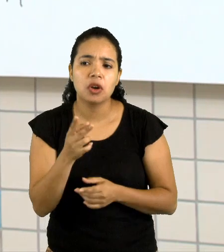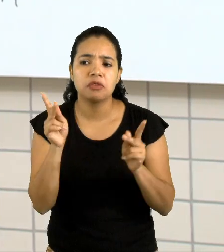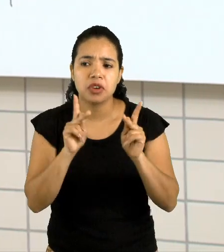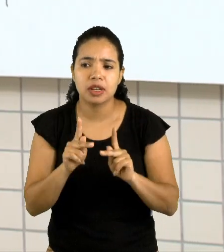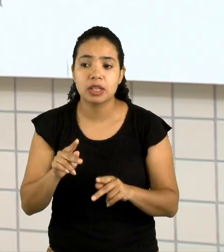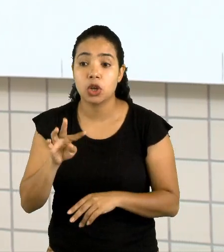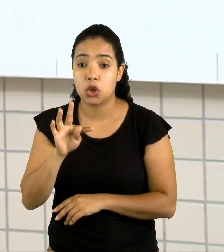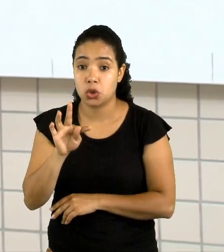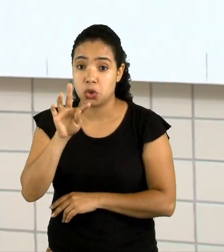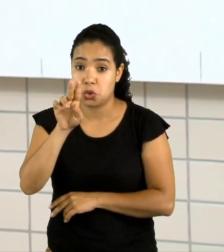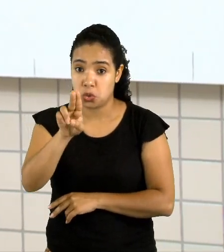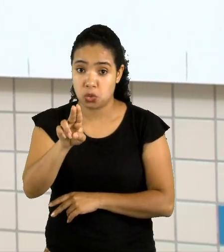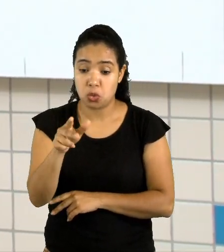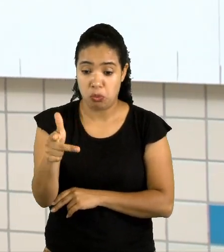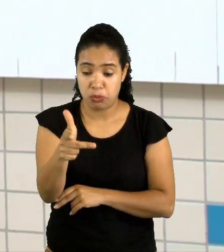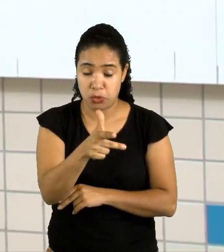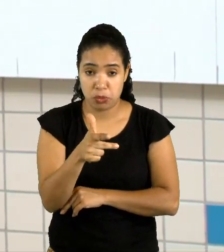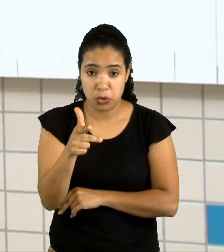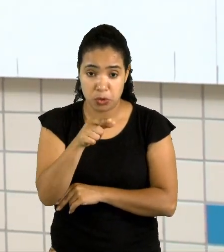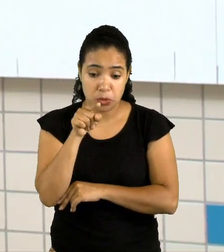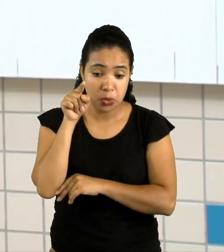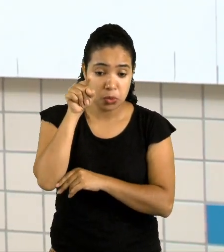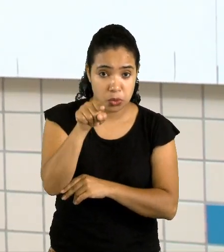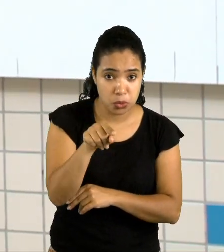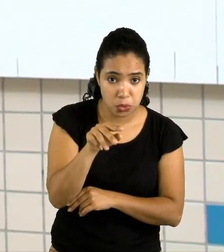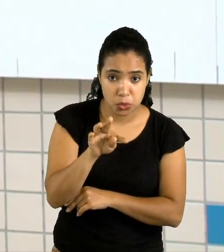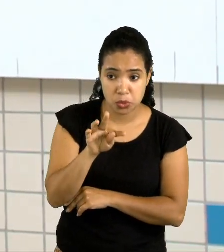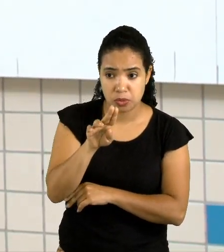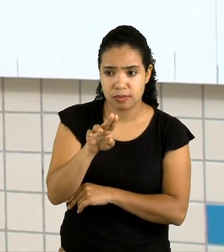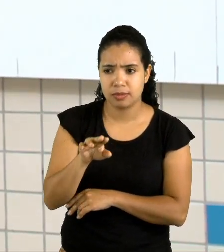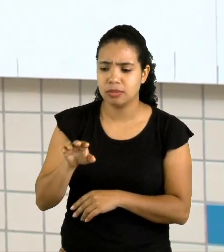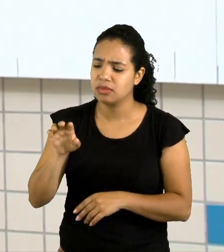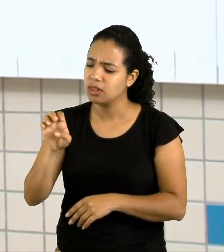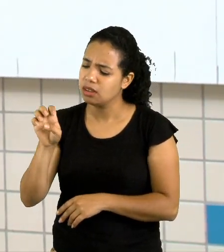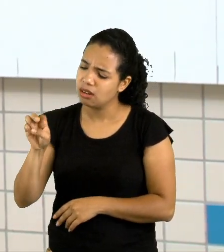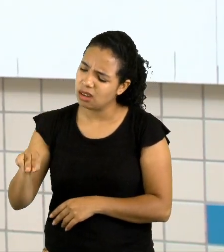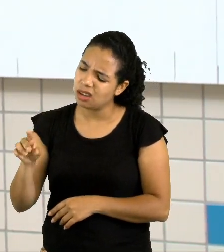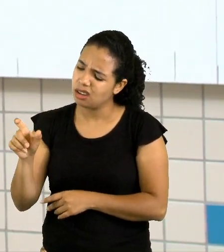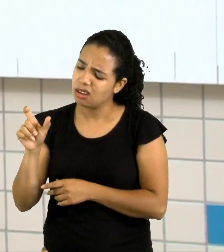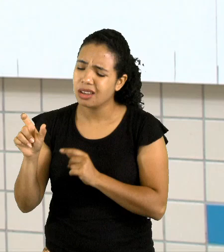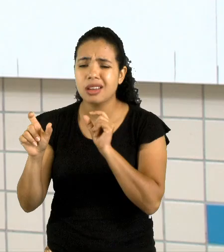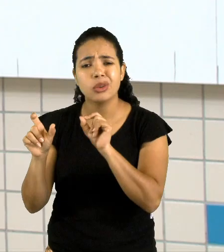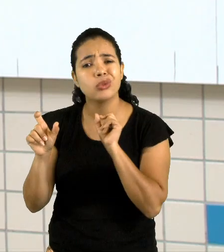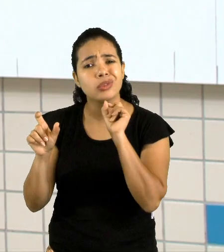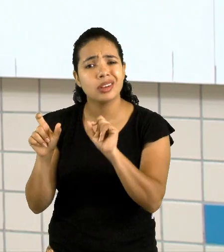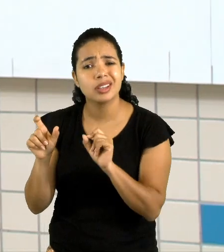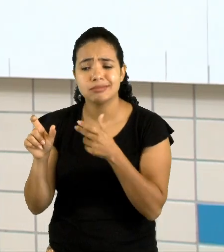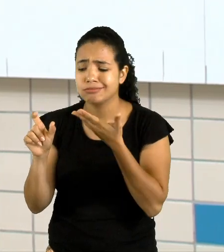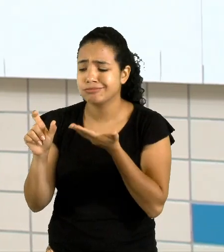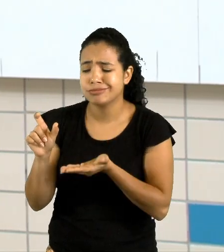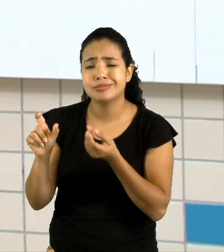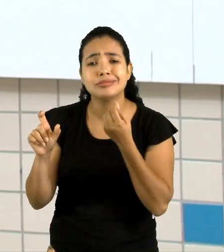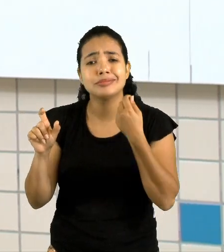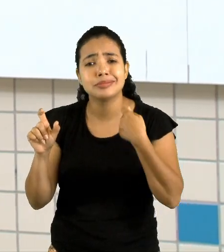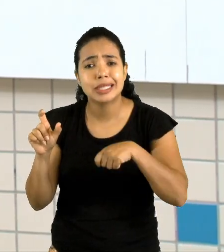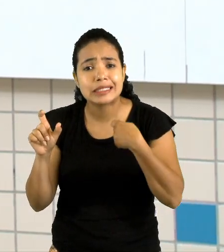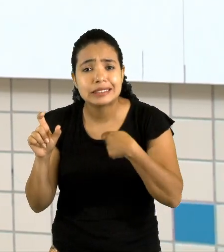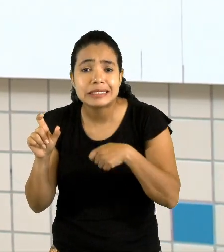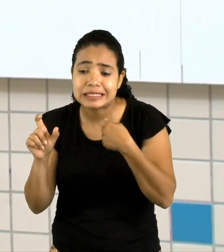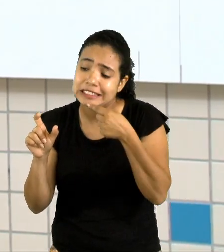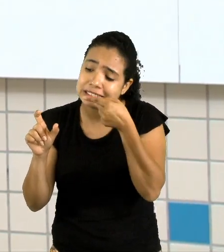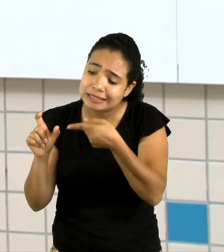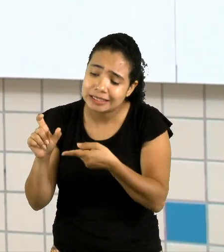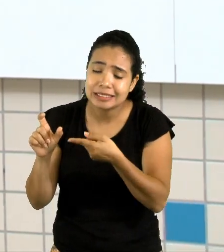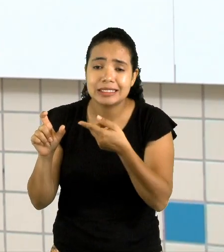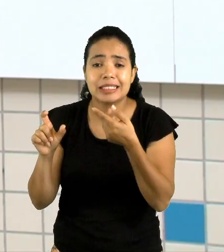Tu, eu, tu, ele, nós. E o em o quê? Eu vou precisar de um contexto